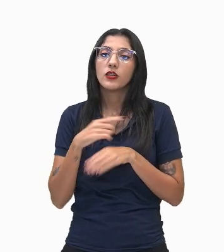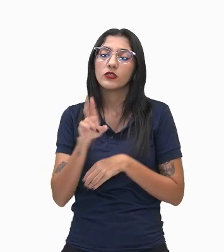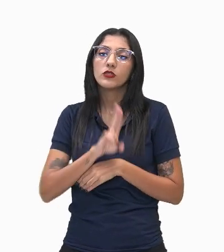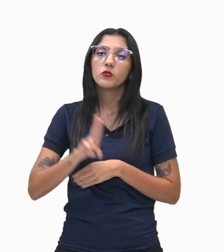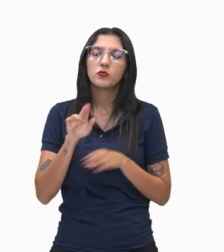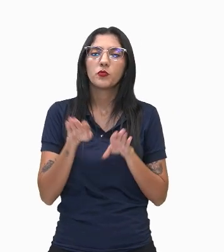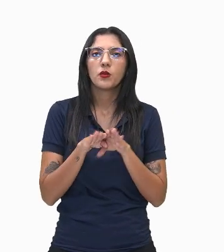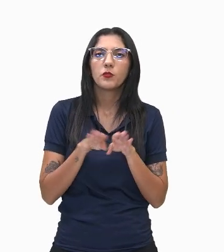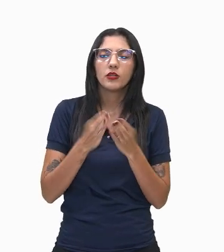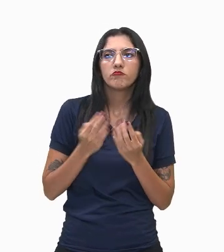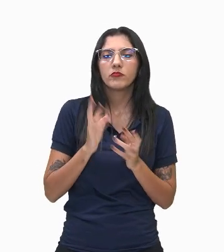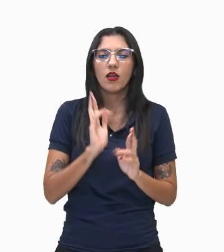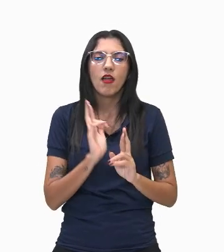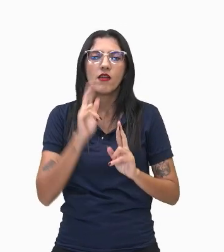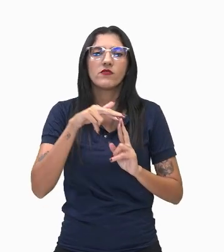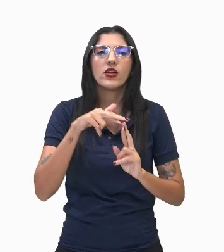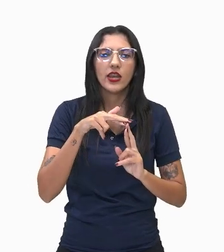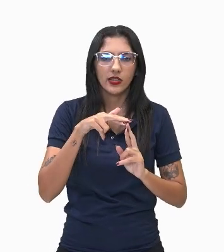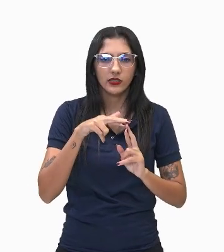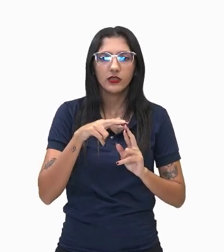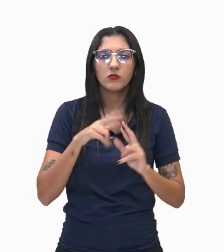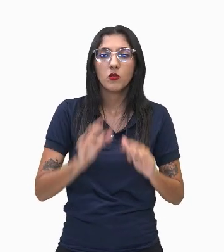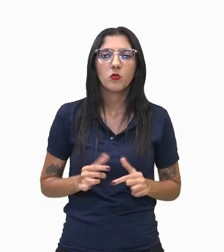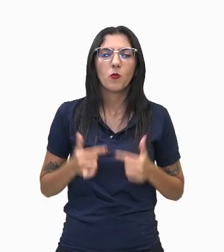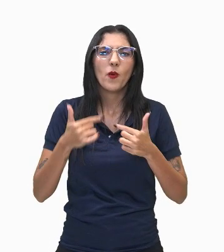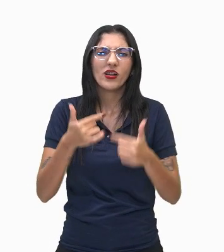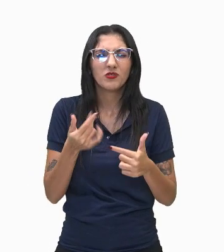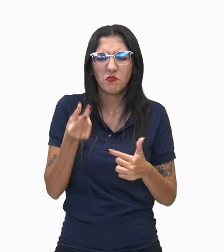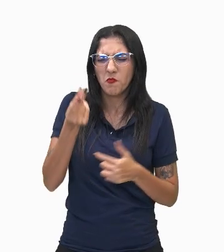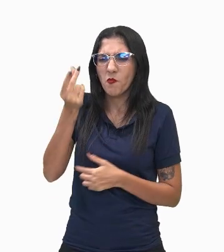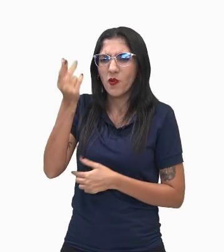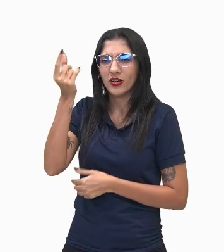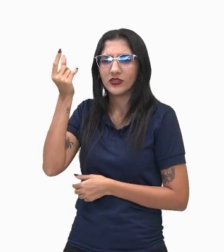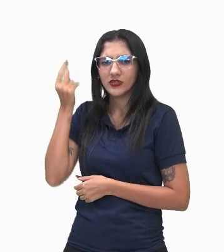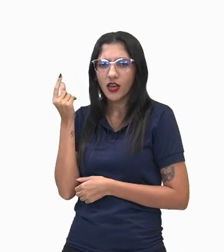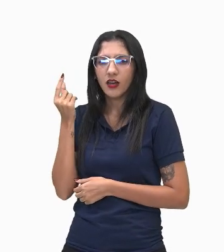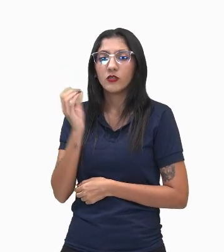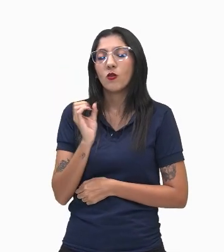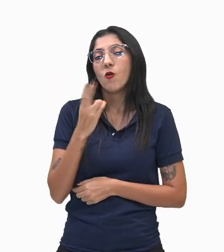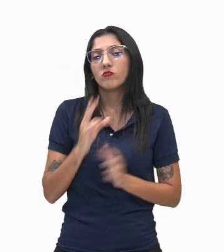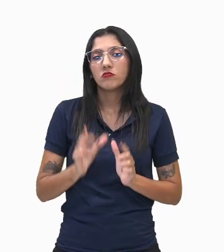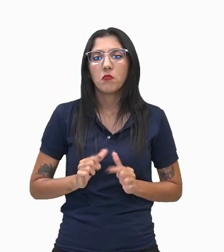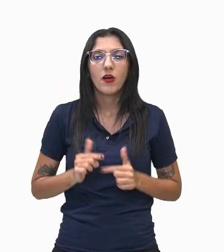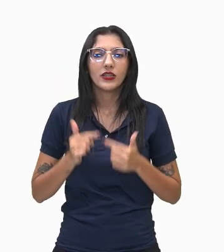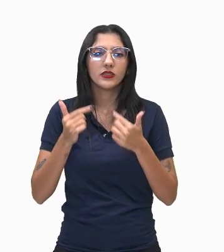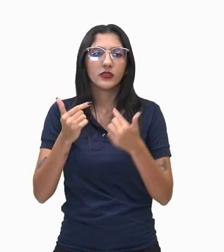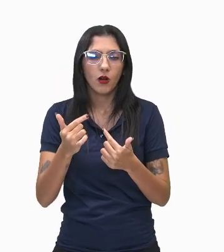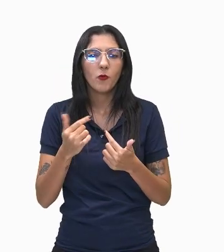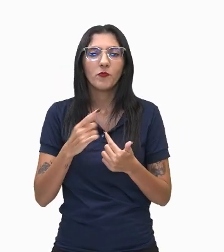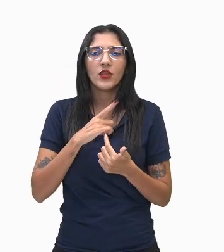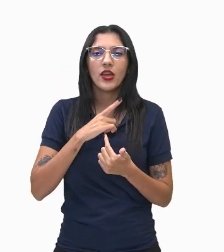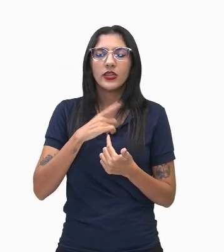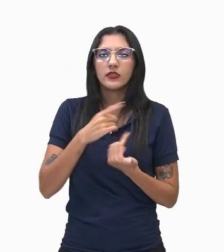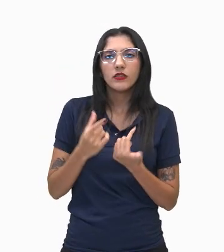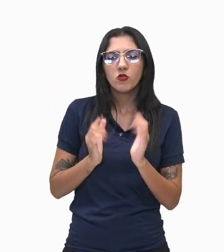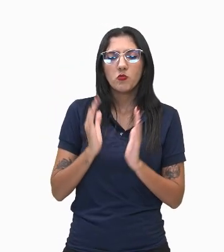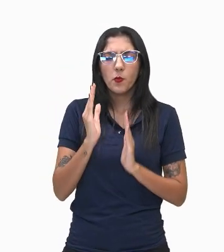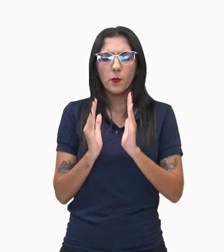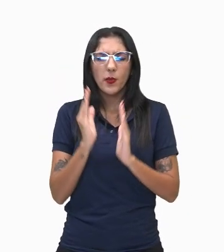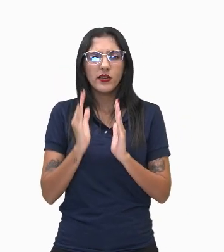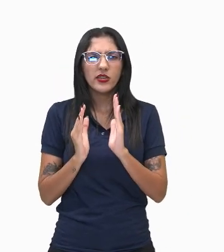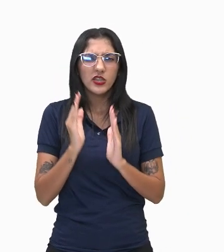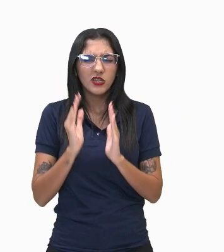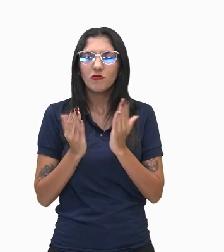fazer referência a uma ação que ocorreu em um passado distante ou a uma ação passada ocorrida em um